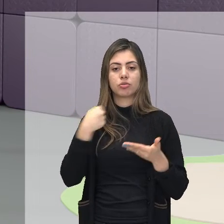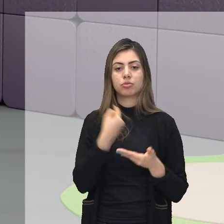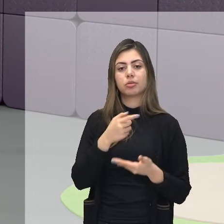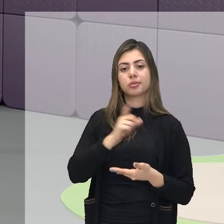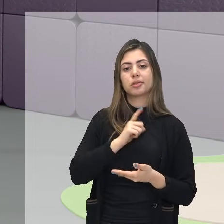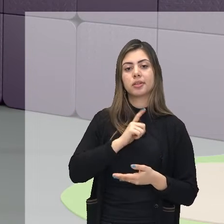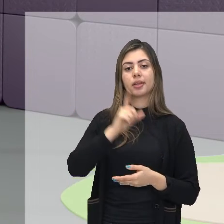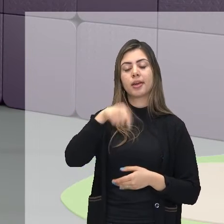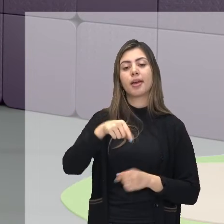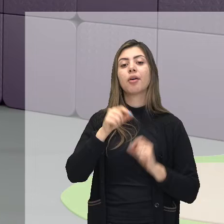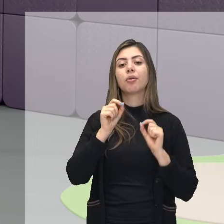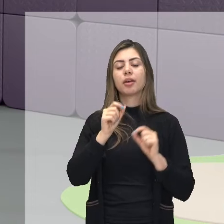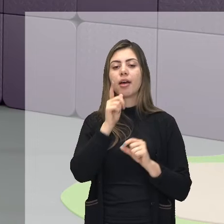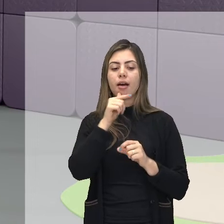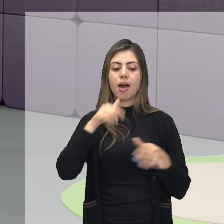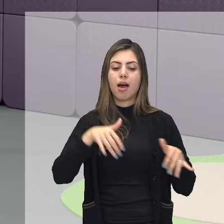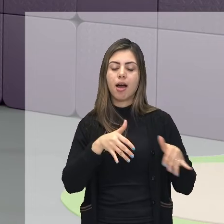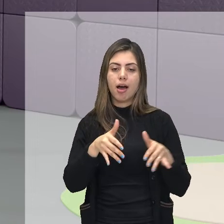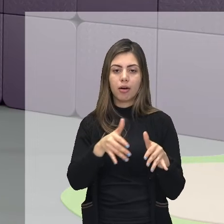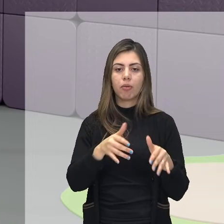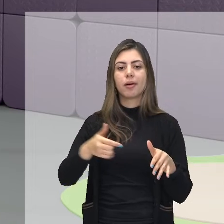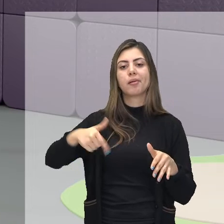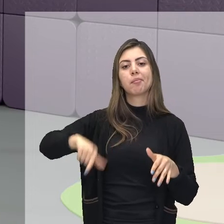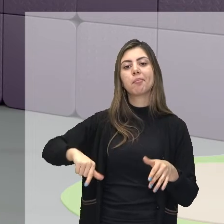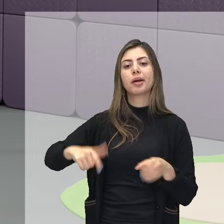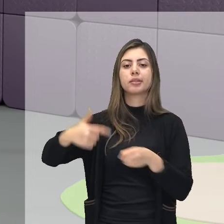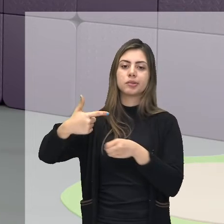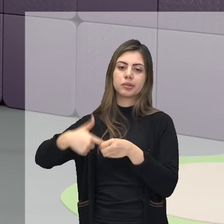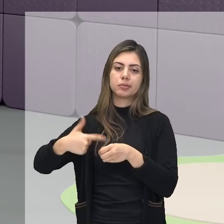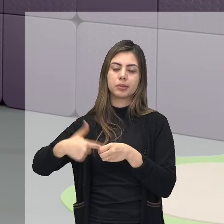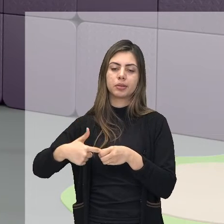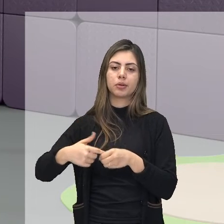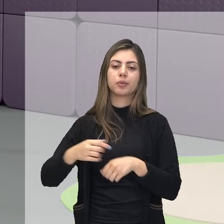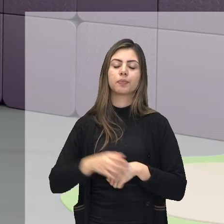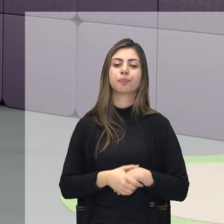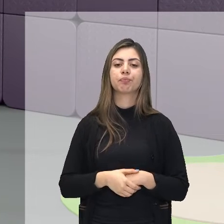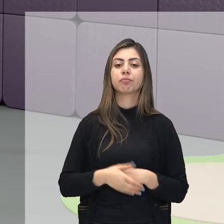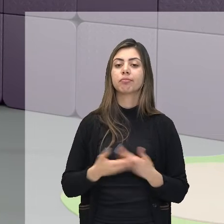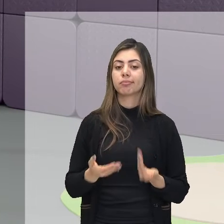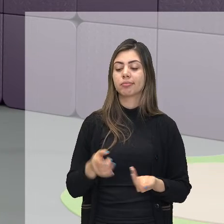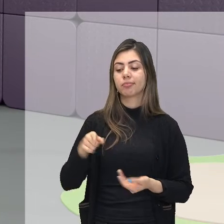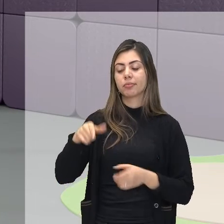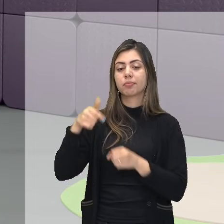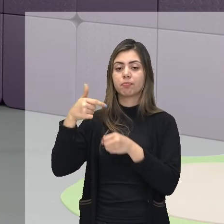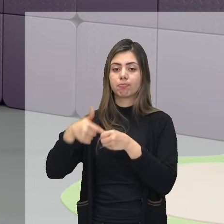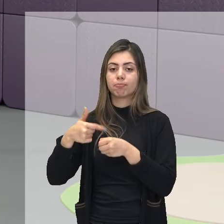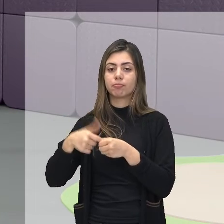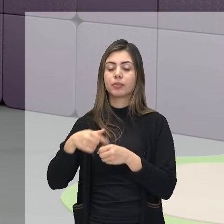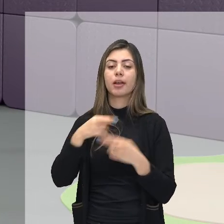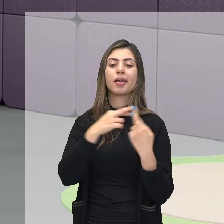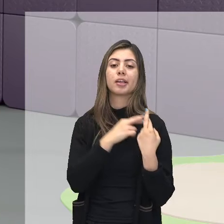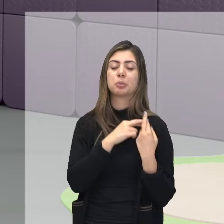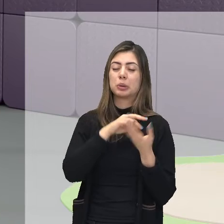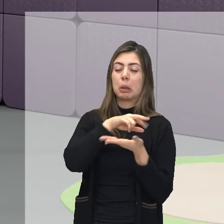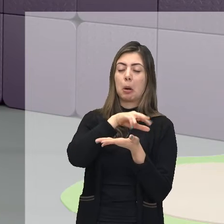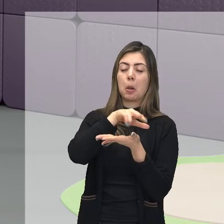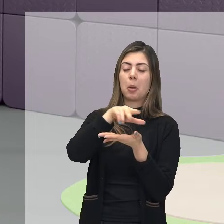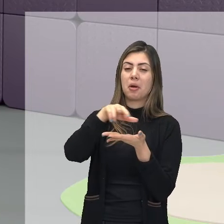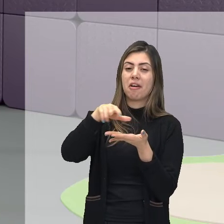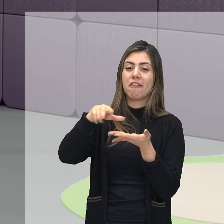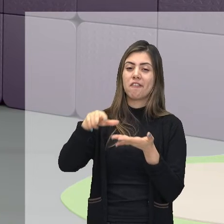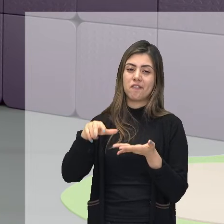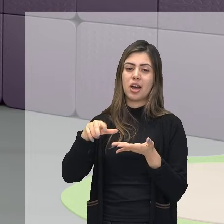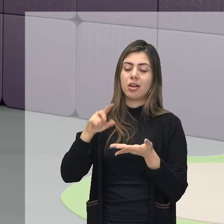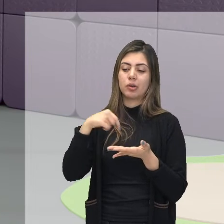água e o petróleo, né? Porque o petróleo aí ele é responsável por grande parte do